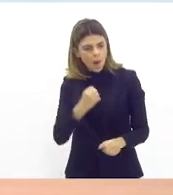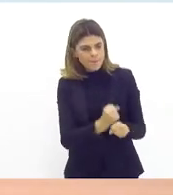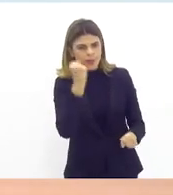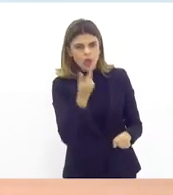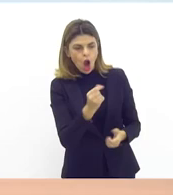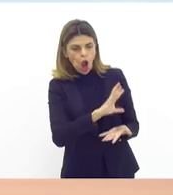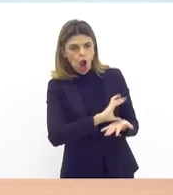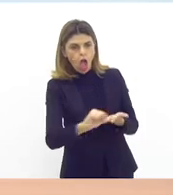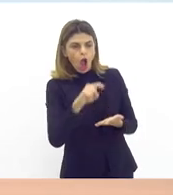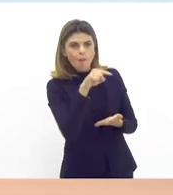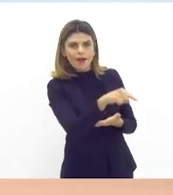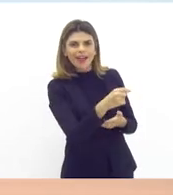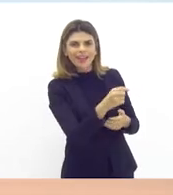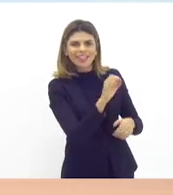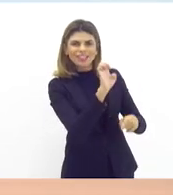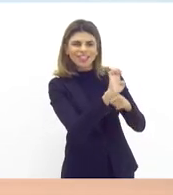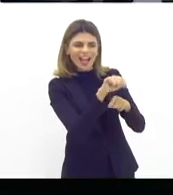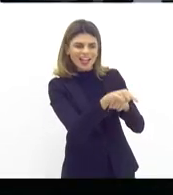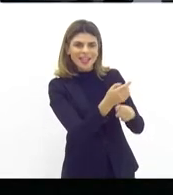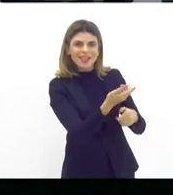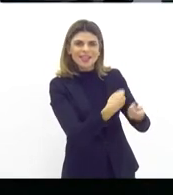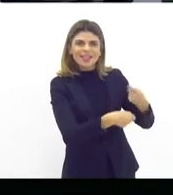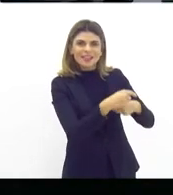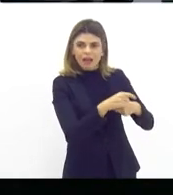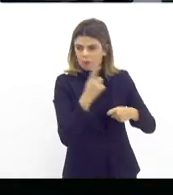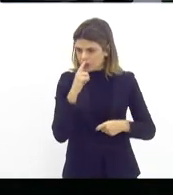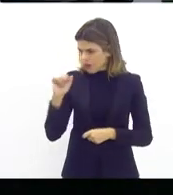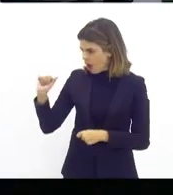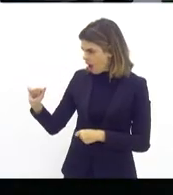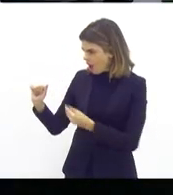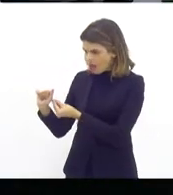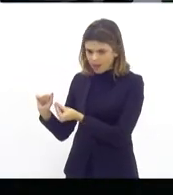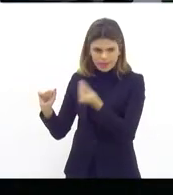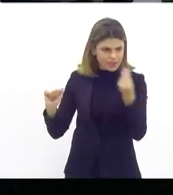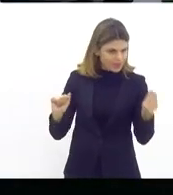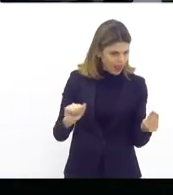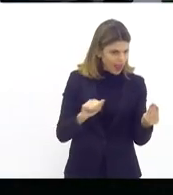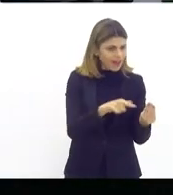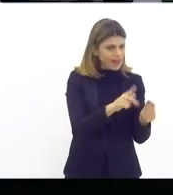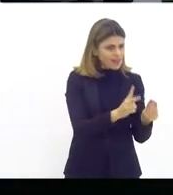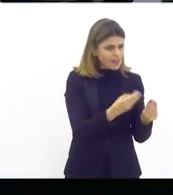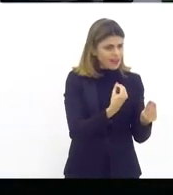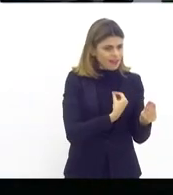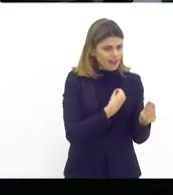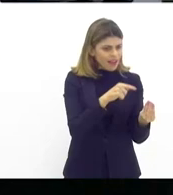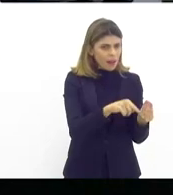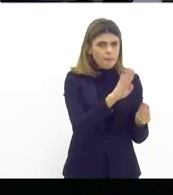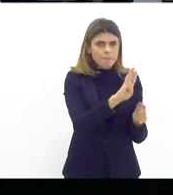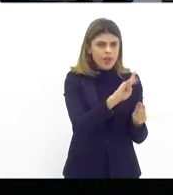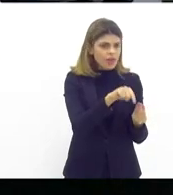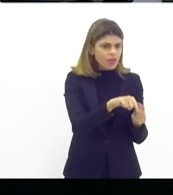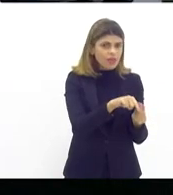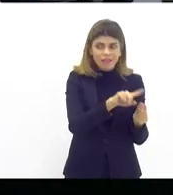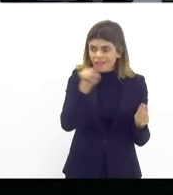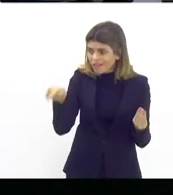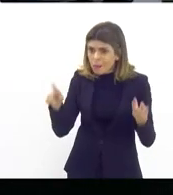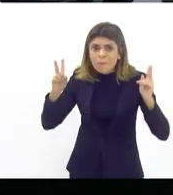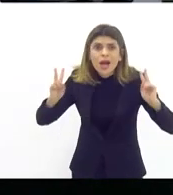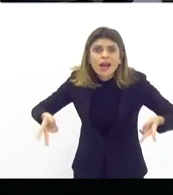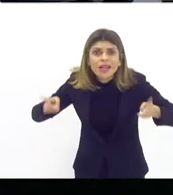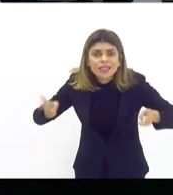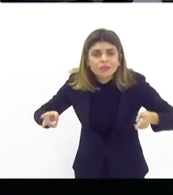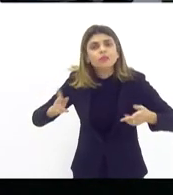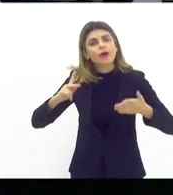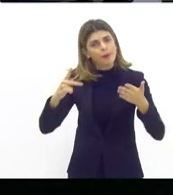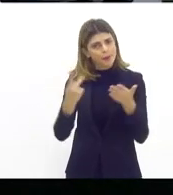tem que abaixar para... Isso. Aí depois, o A acaba dando benefício fiscal para manter a empresa que, sem benefício fiscal, iria para lá mesmo. É exatamente